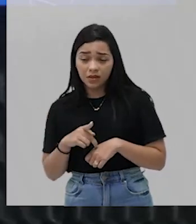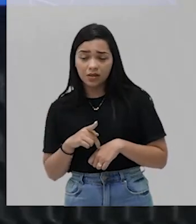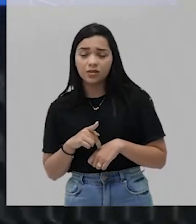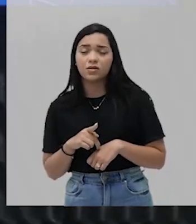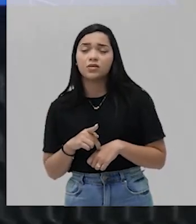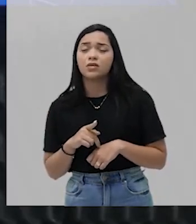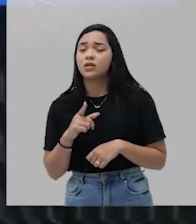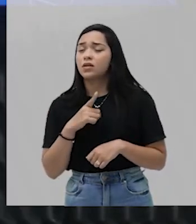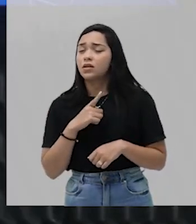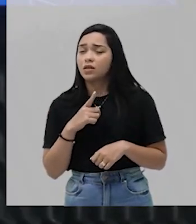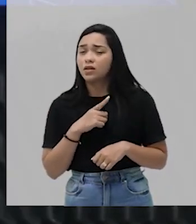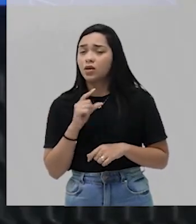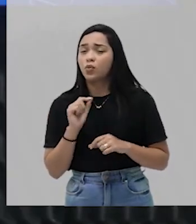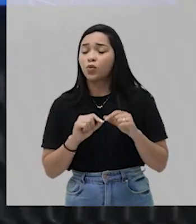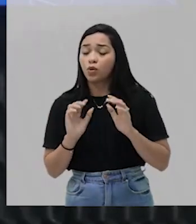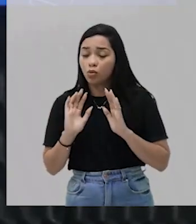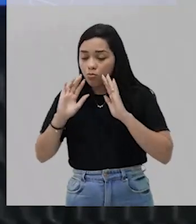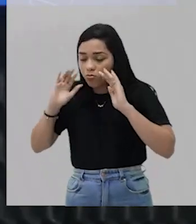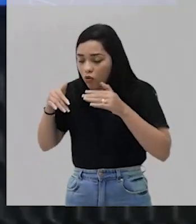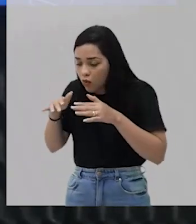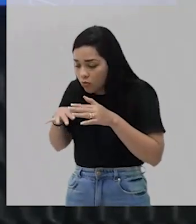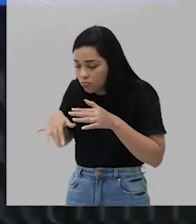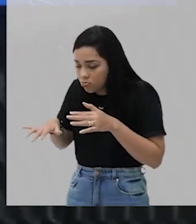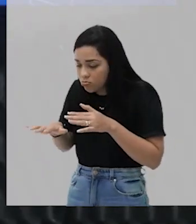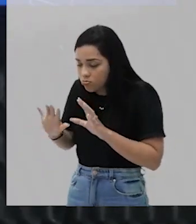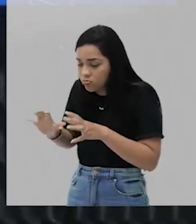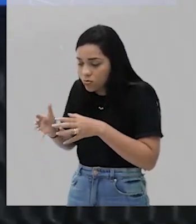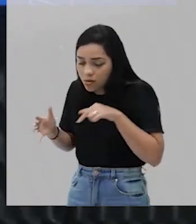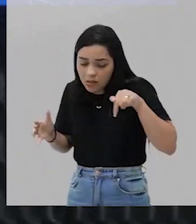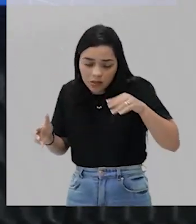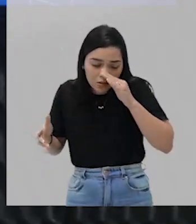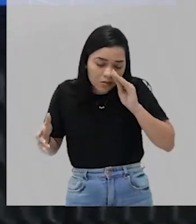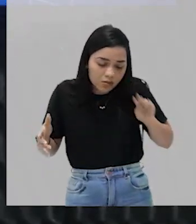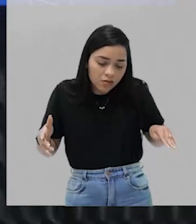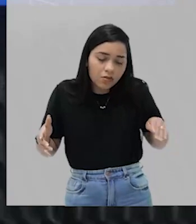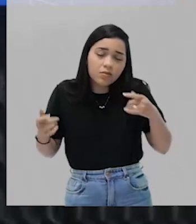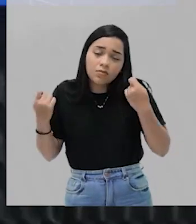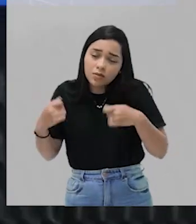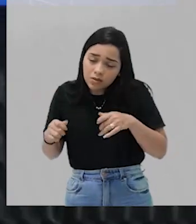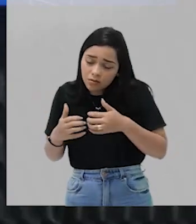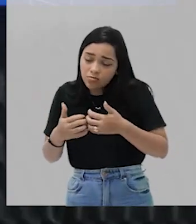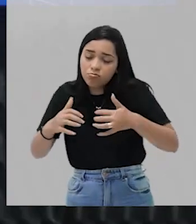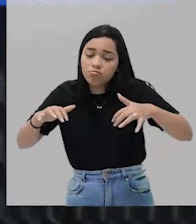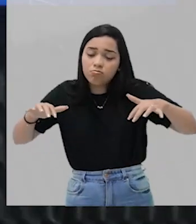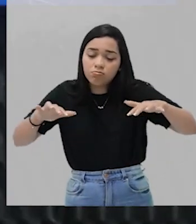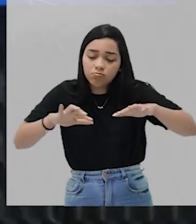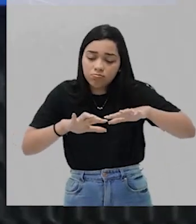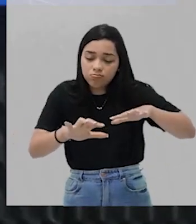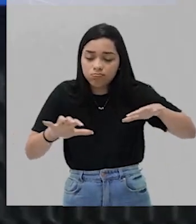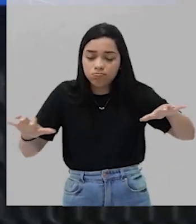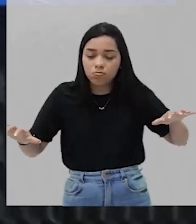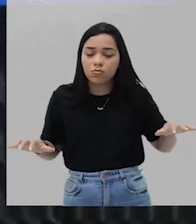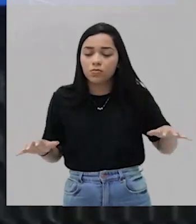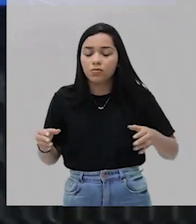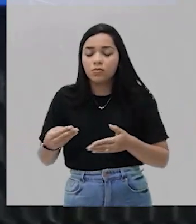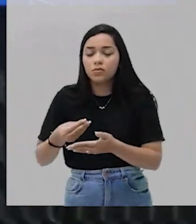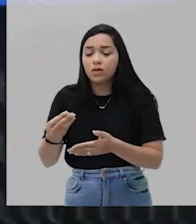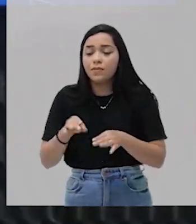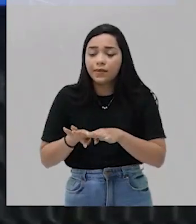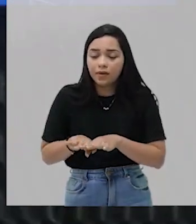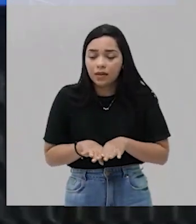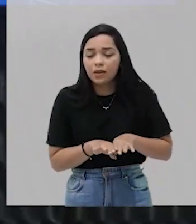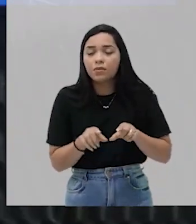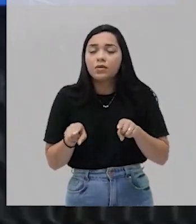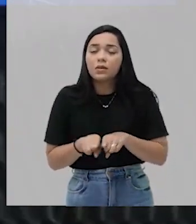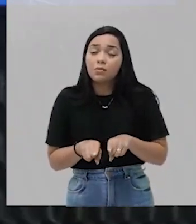onde há uma forte concentração de renda ainda. É preciso distribuir melhor essa renda para se buscar um equilíbrio.